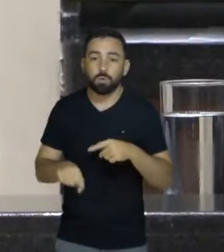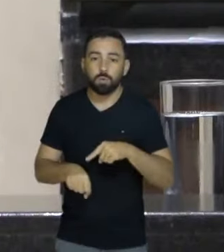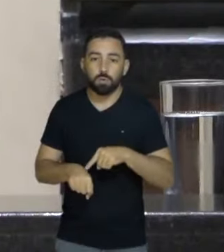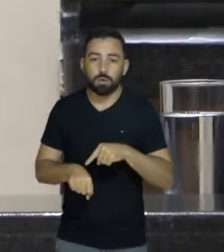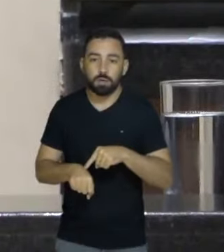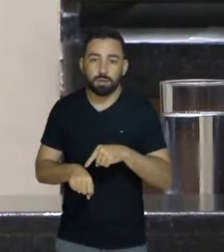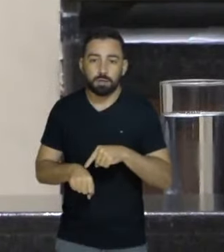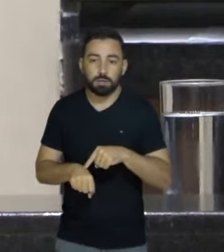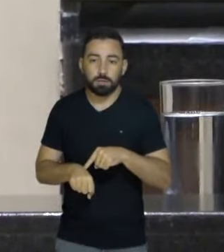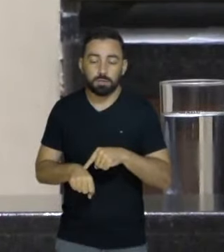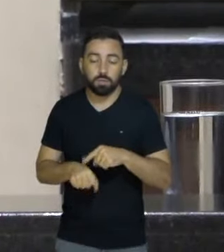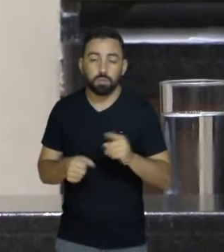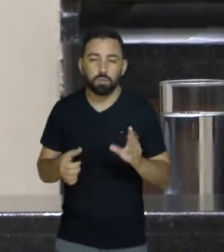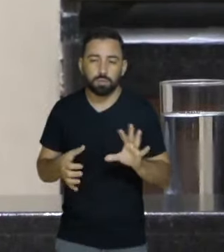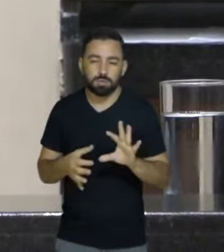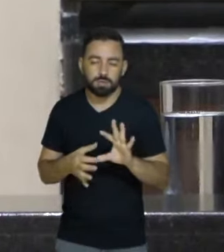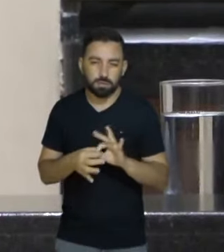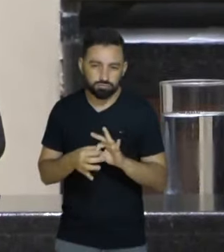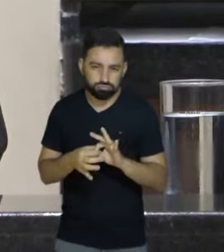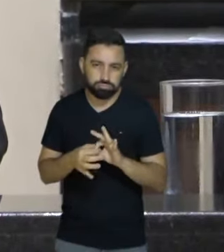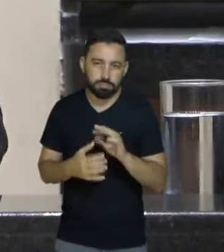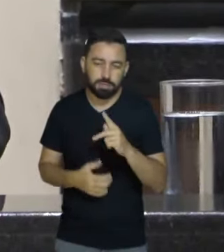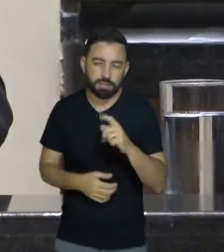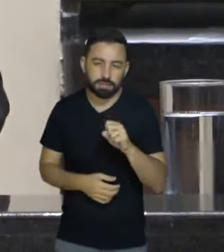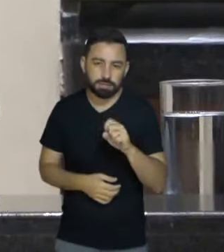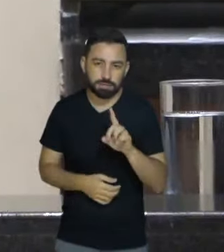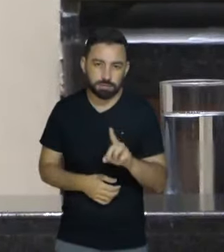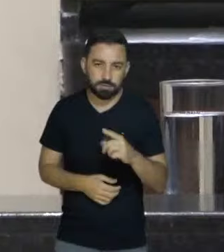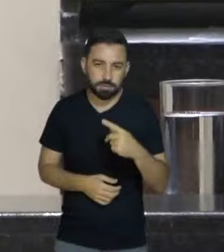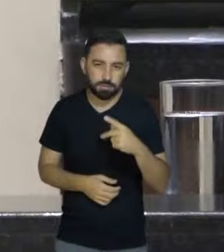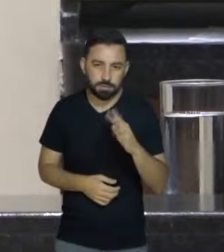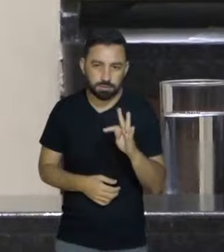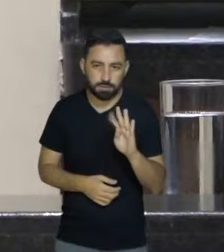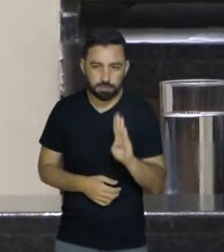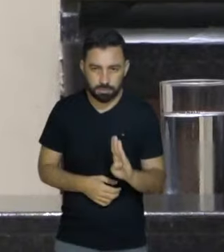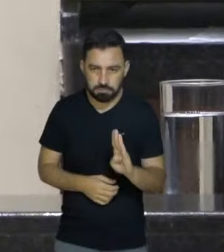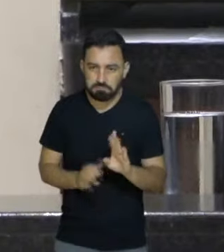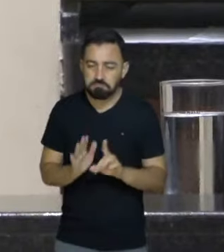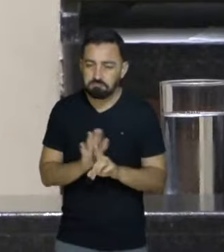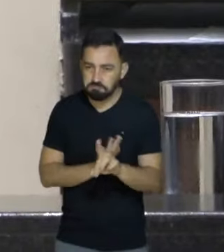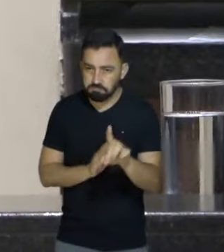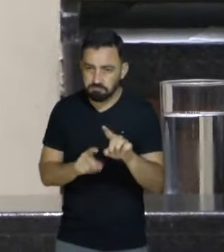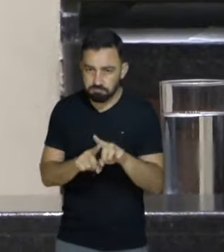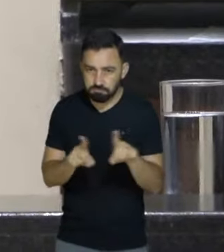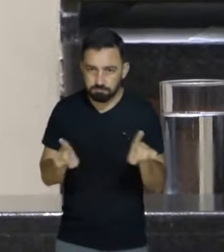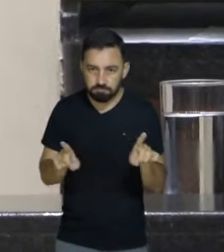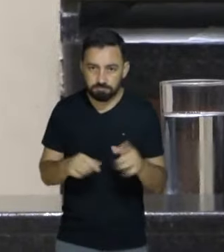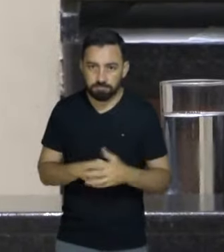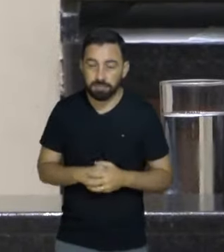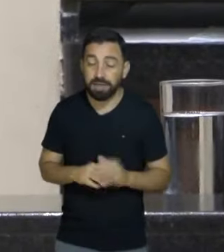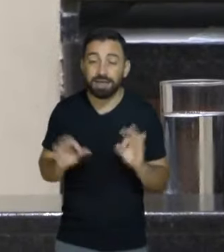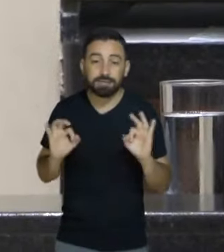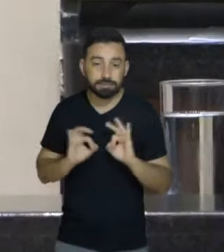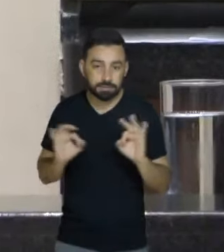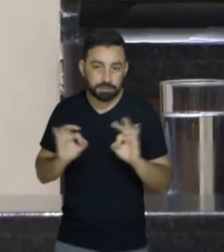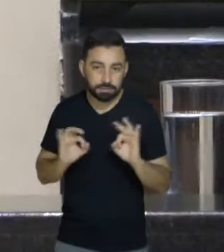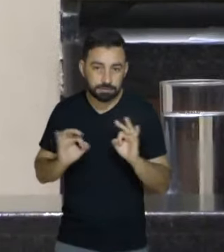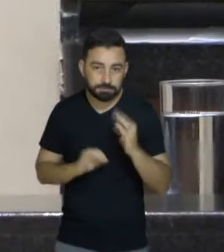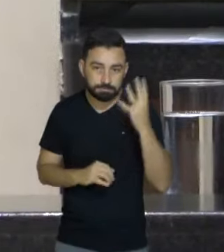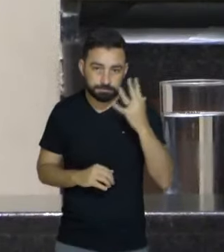bloco União, PSD e PTB. Consulto o bloco, ninguém quer se